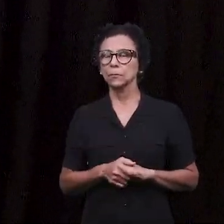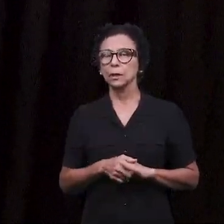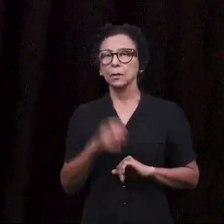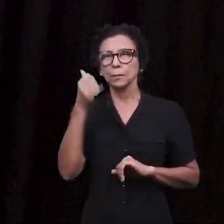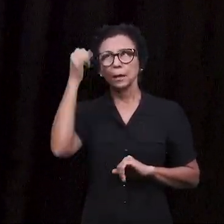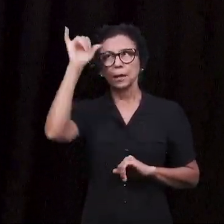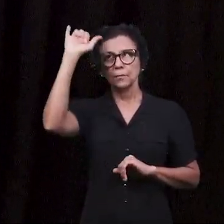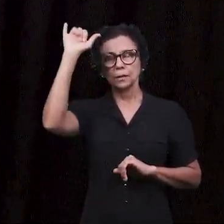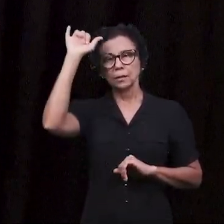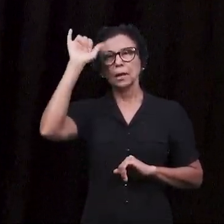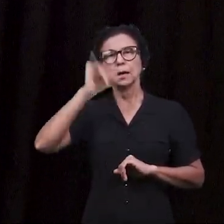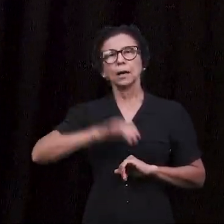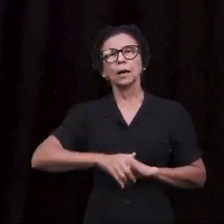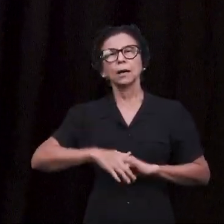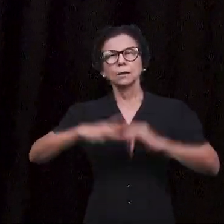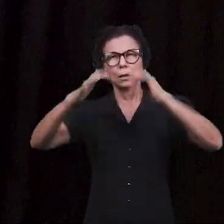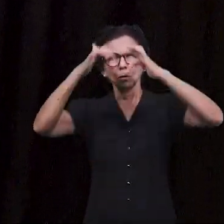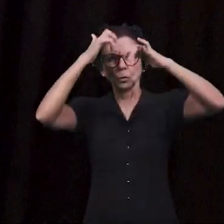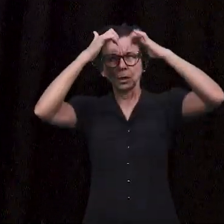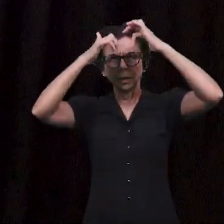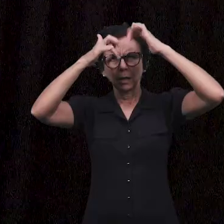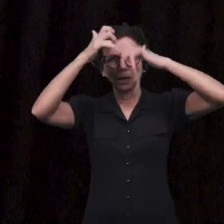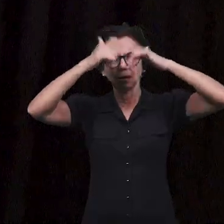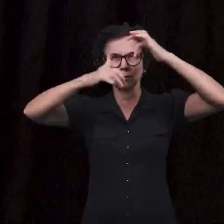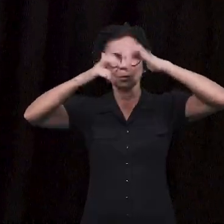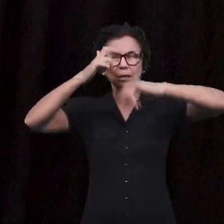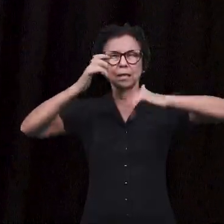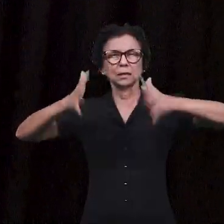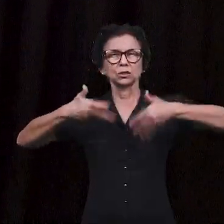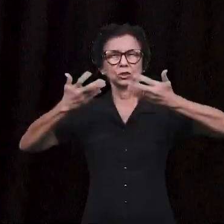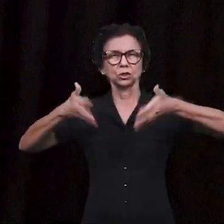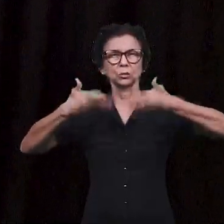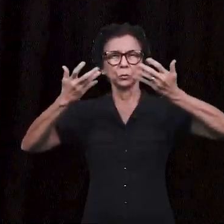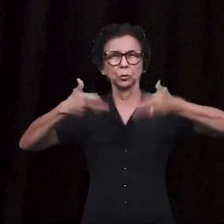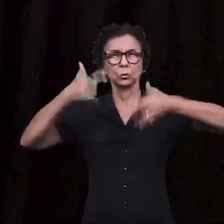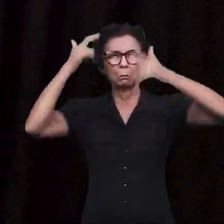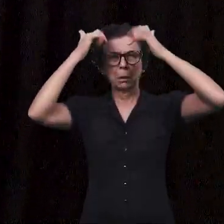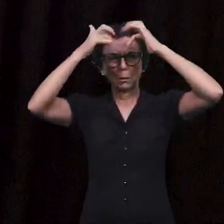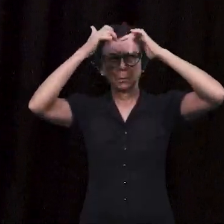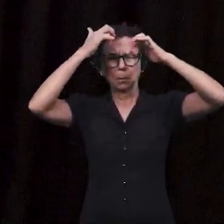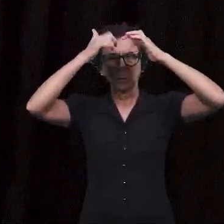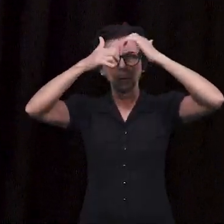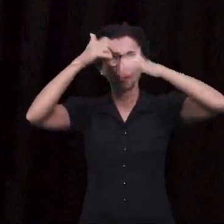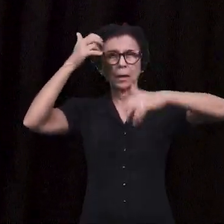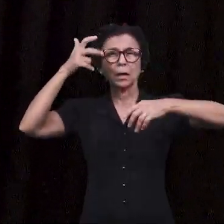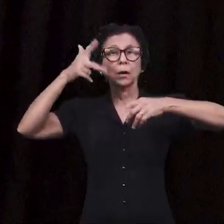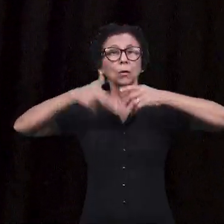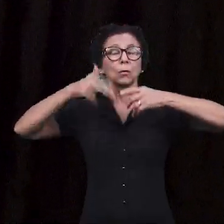processo químico no sistema nervoso central, nas células cerebrais, para que o